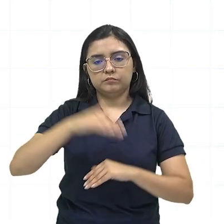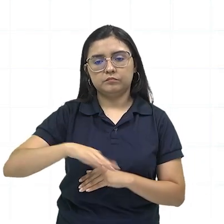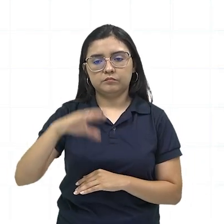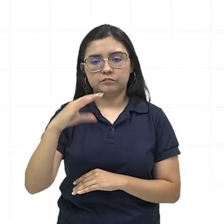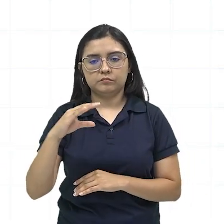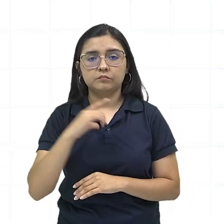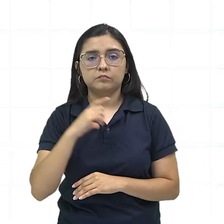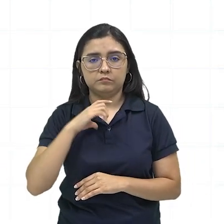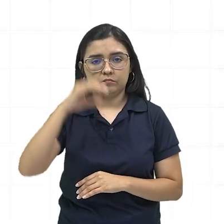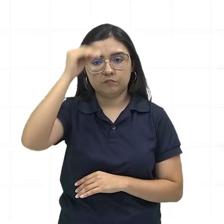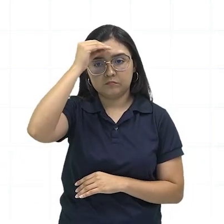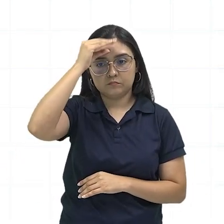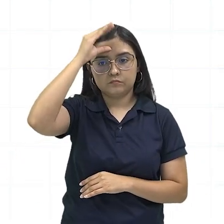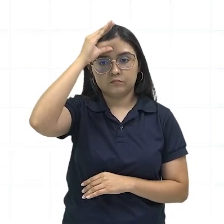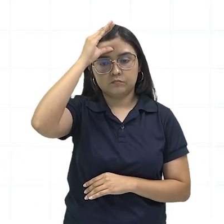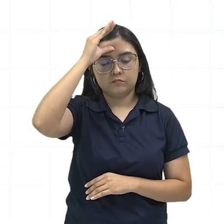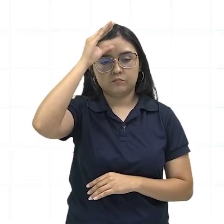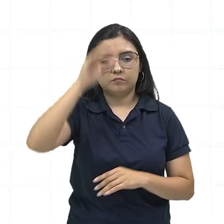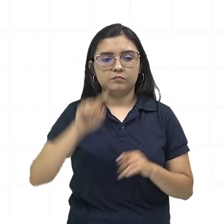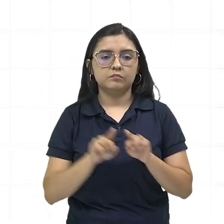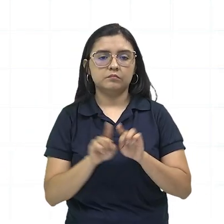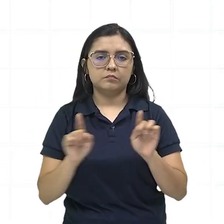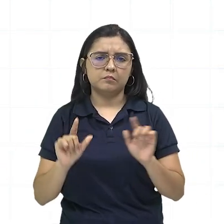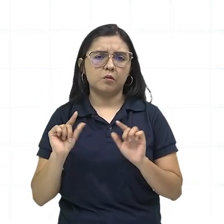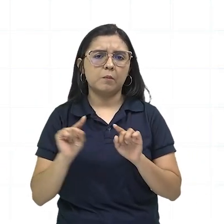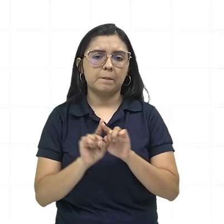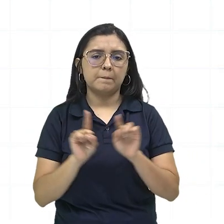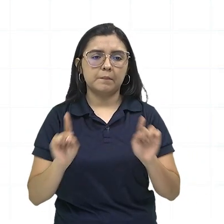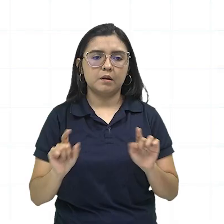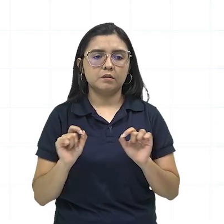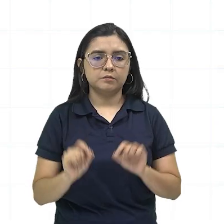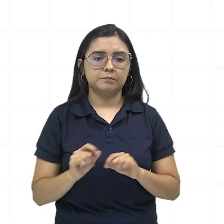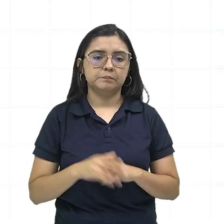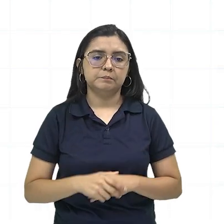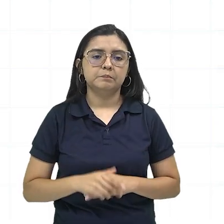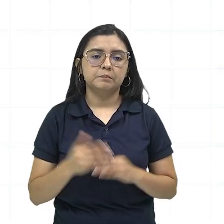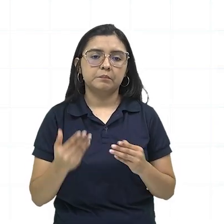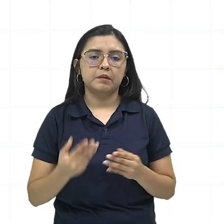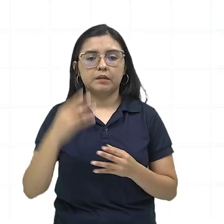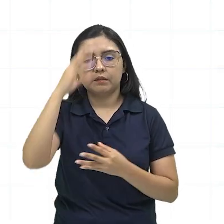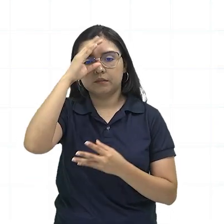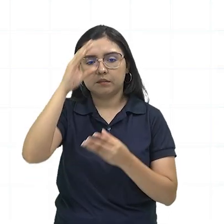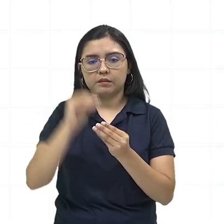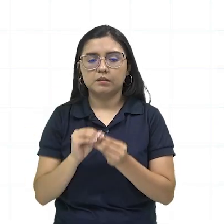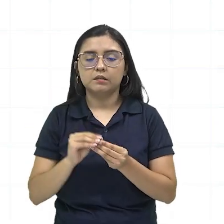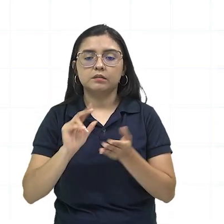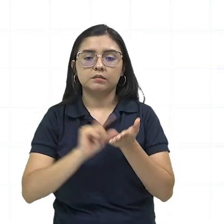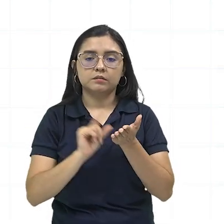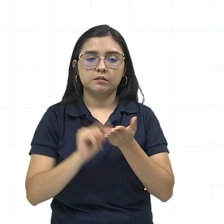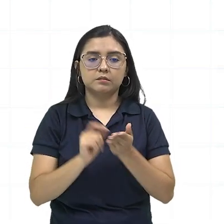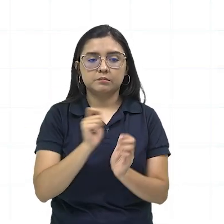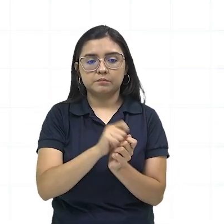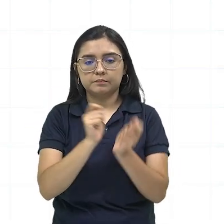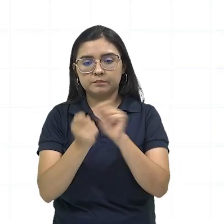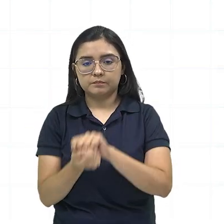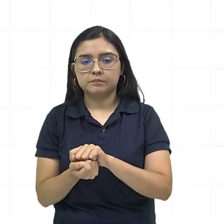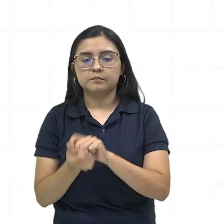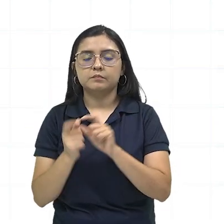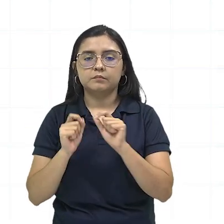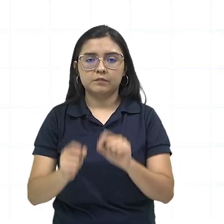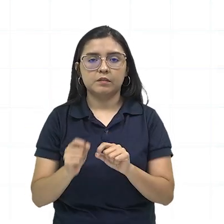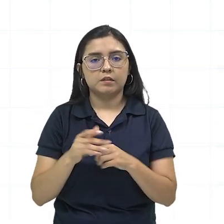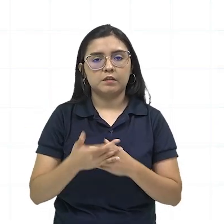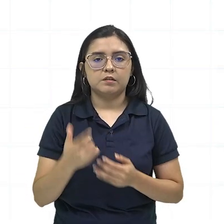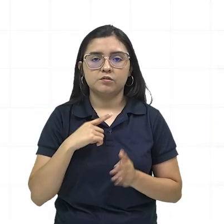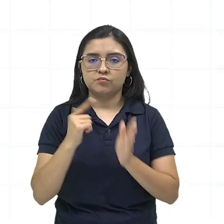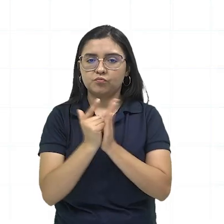possuem algum conhecimento, ainda que limitado, mas o suficiente para compreender esses artigos e transformá-los em reportagens.